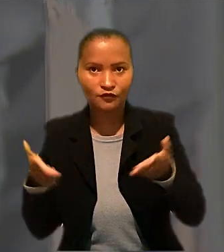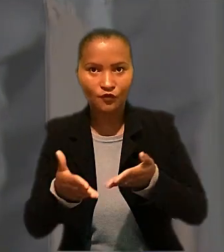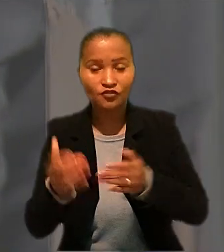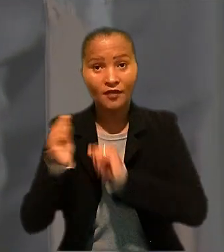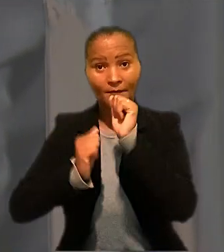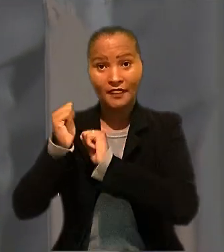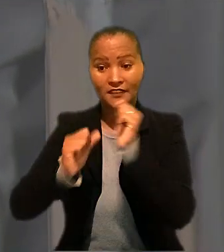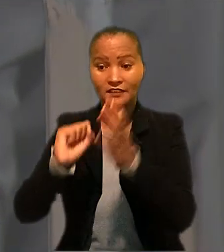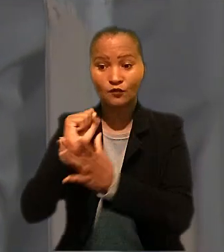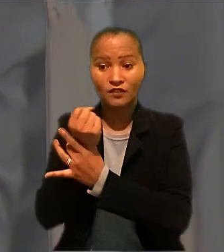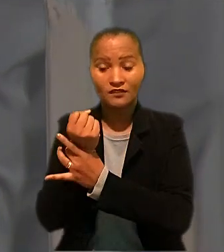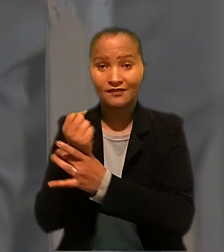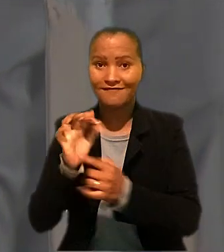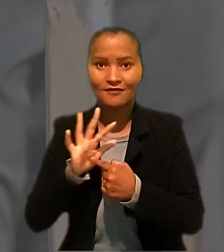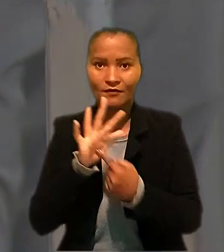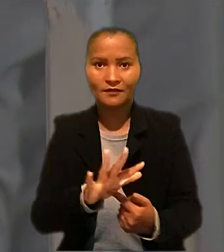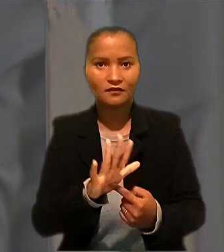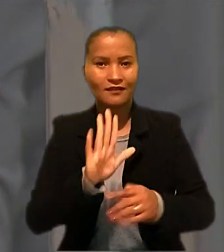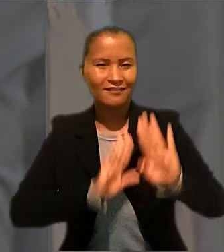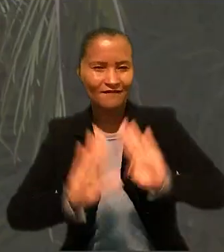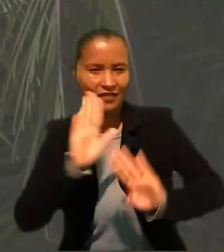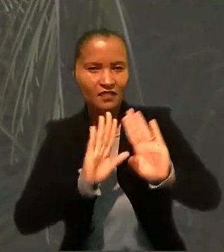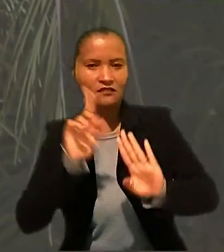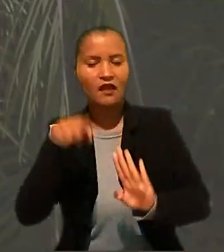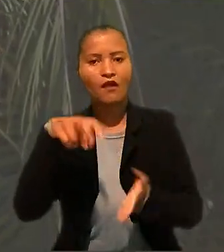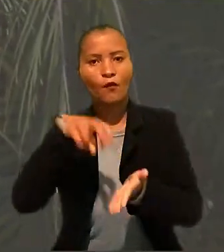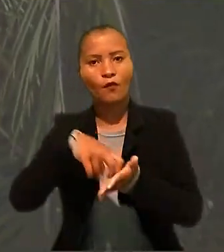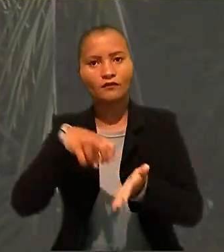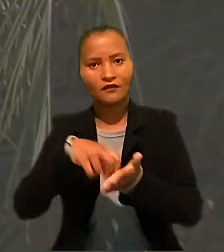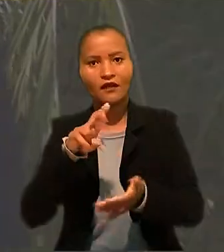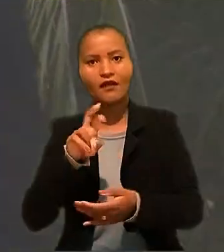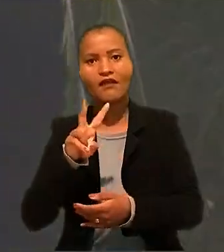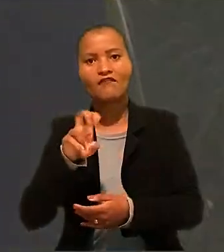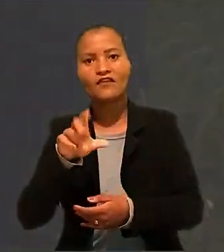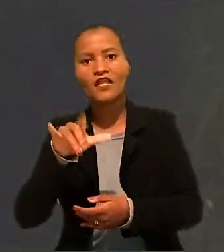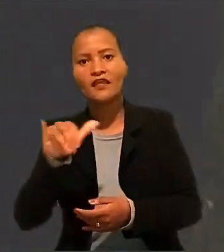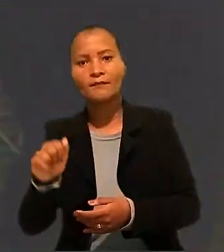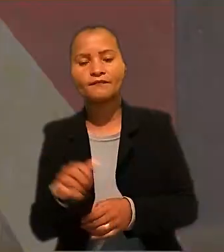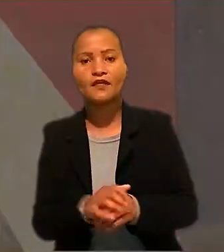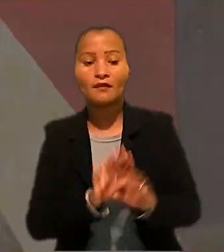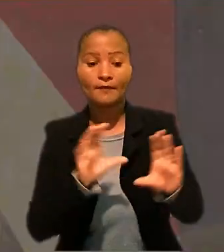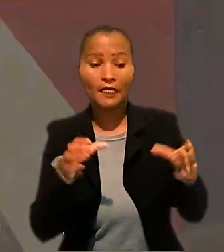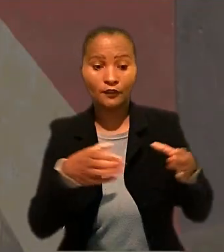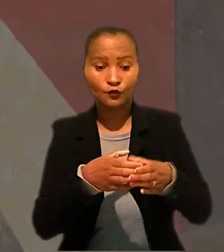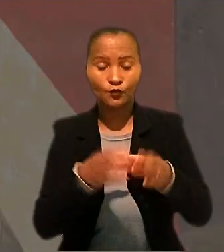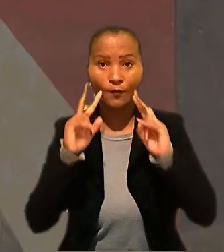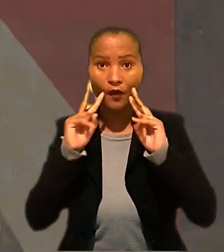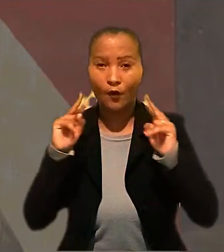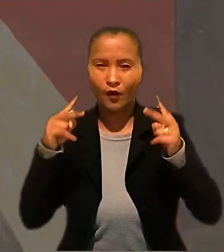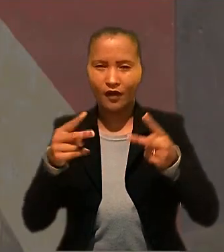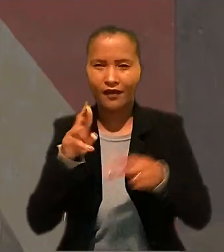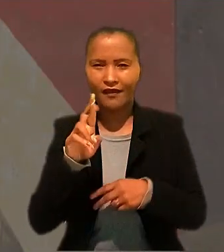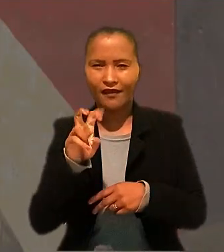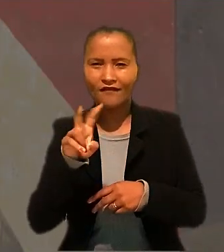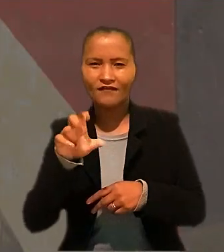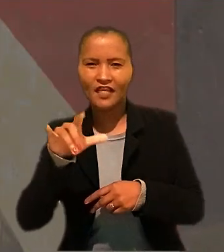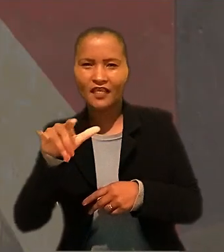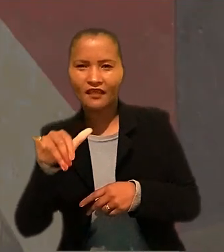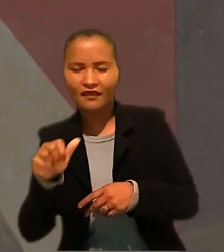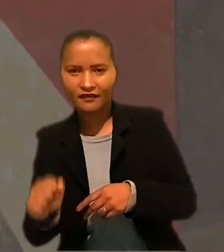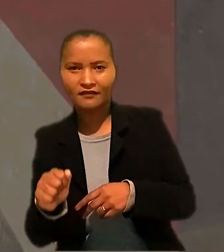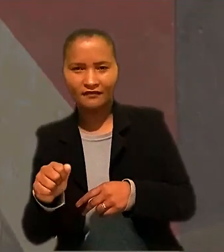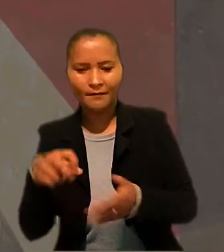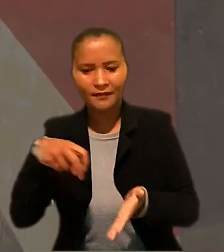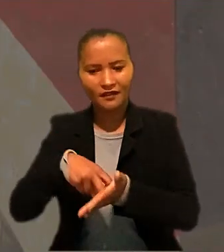de hoje, a empresa de segurança que não apresentou defesa é condenada à revelia. Para a turma, o reconhecimento de revelia